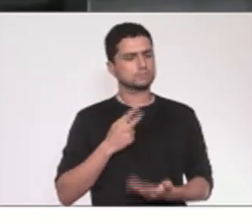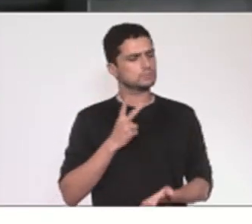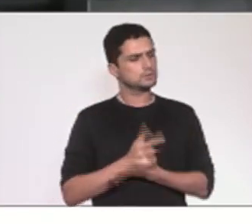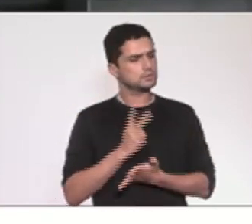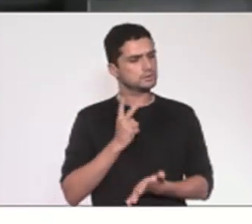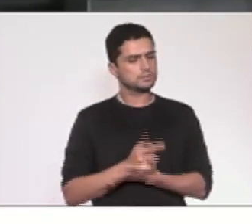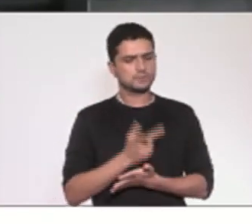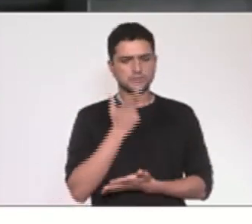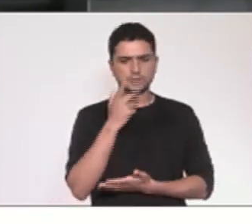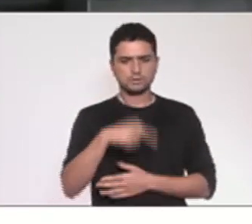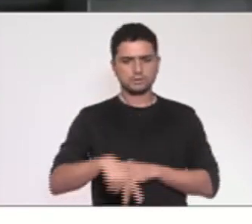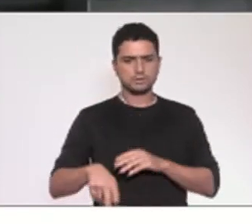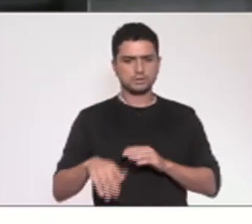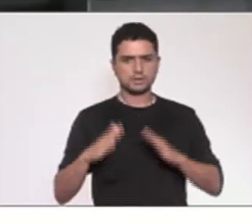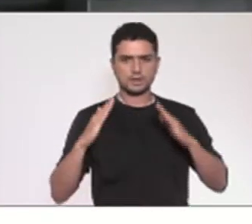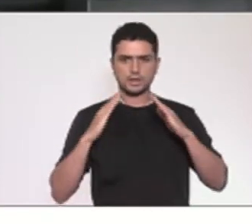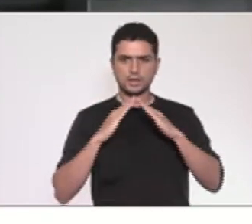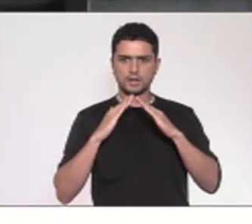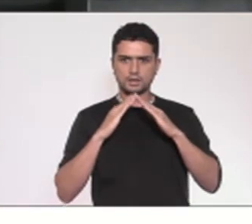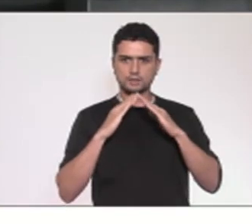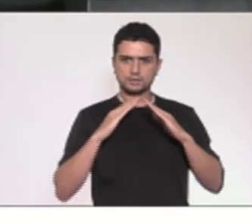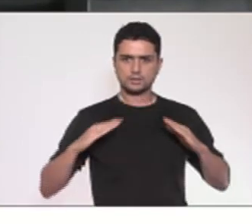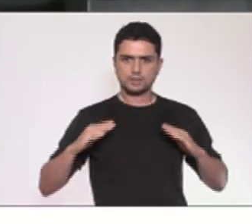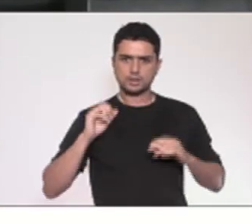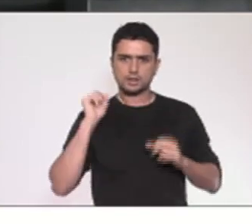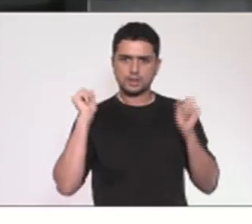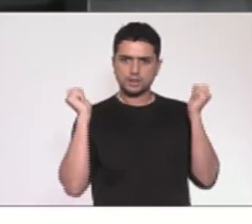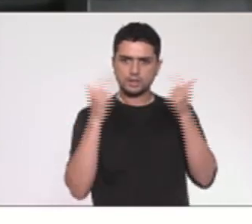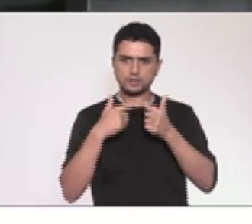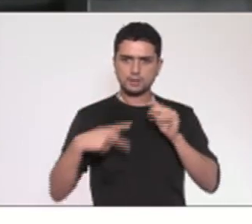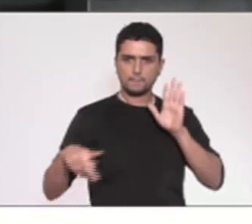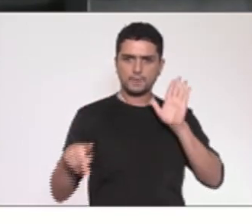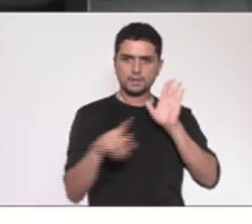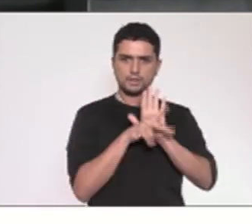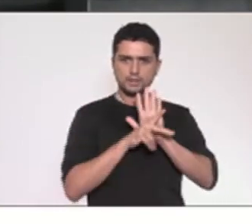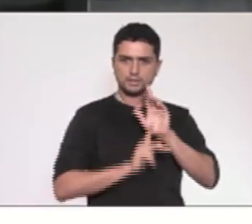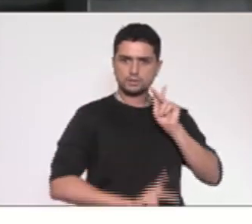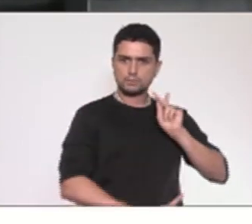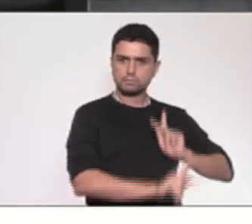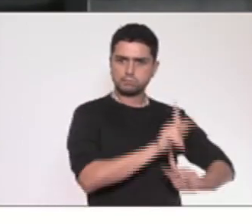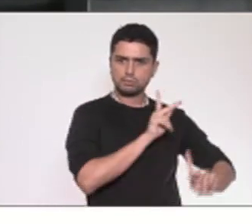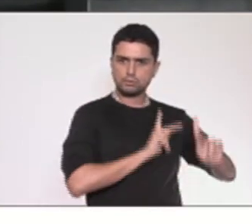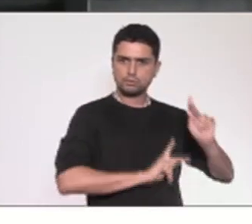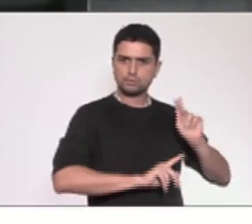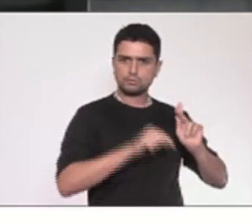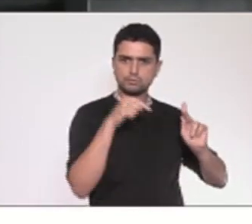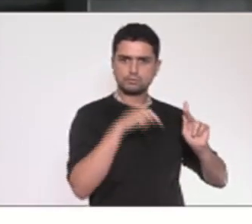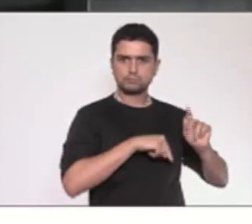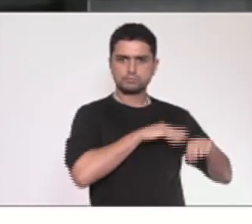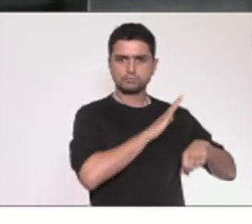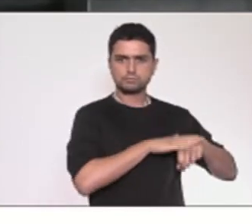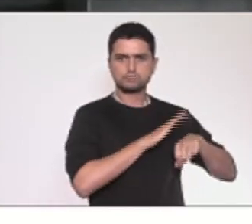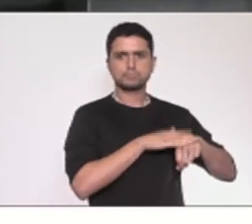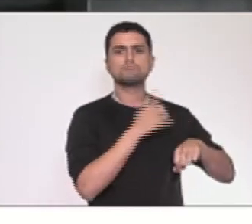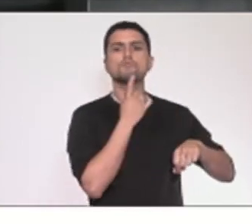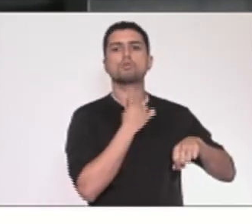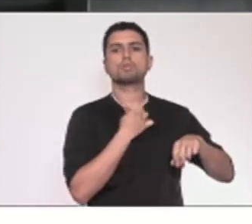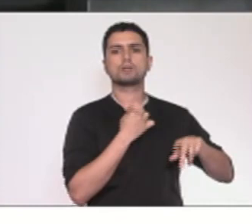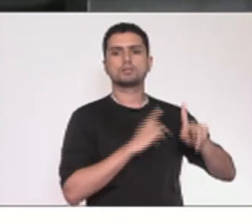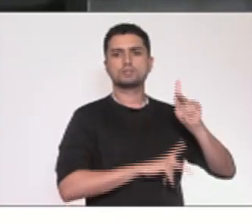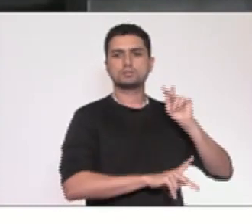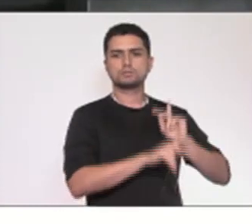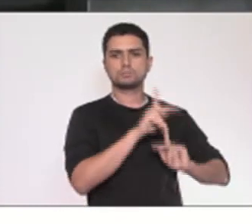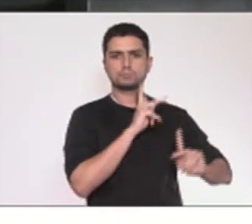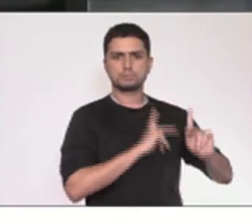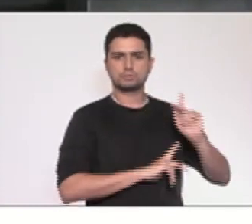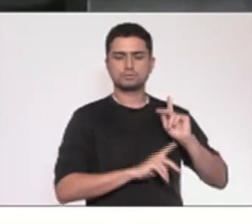casa do povo. É a casa que reverbera o que a população pensa. É a casa que